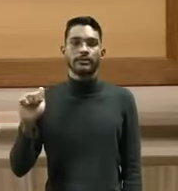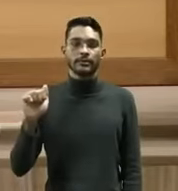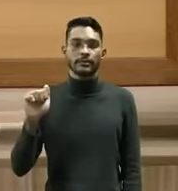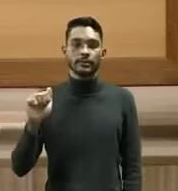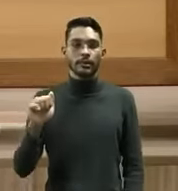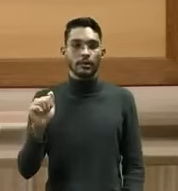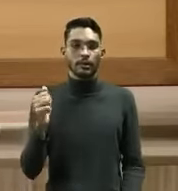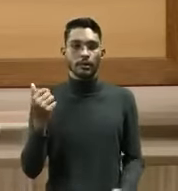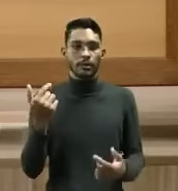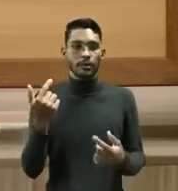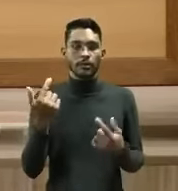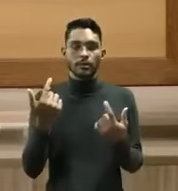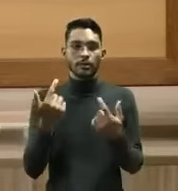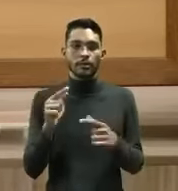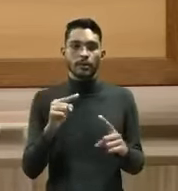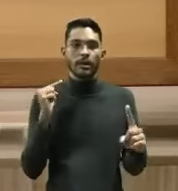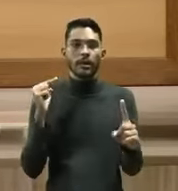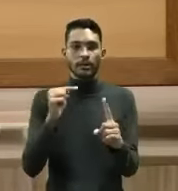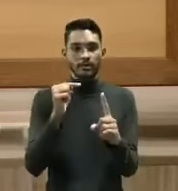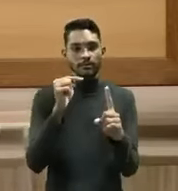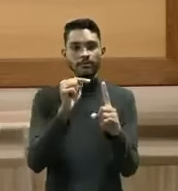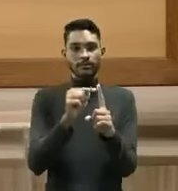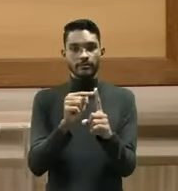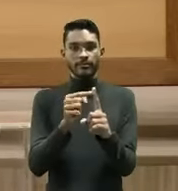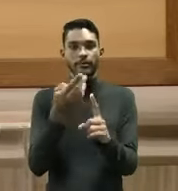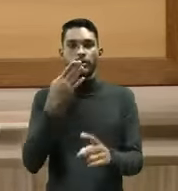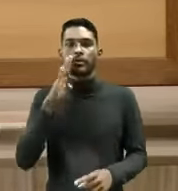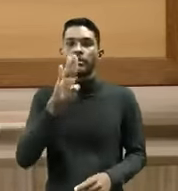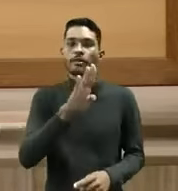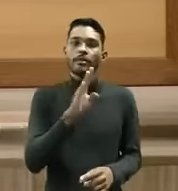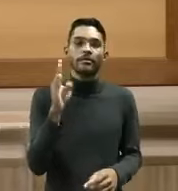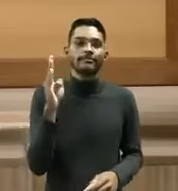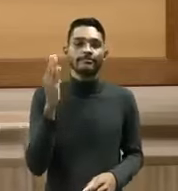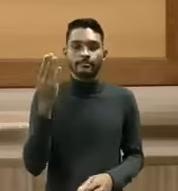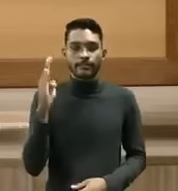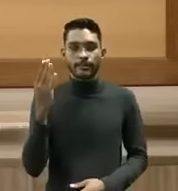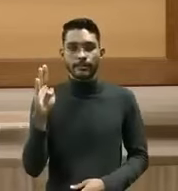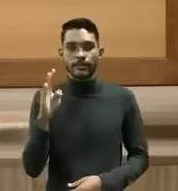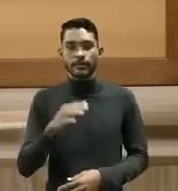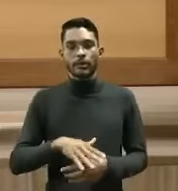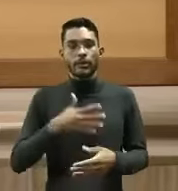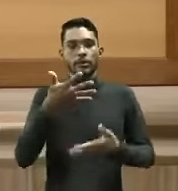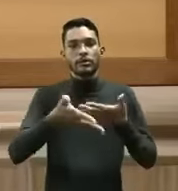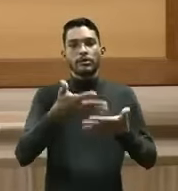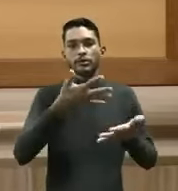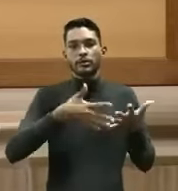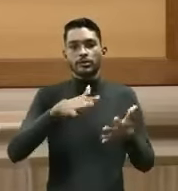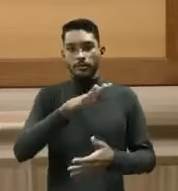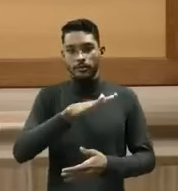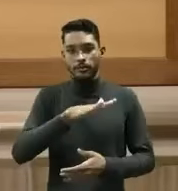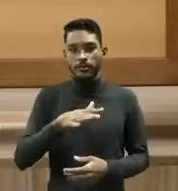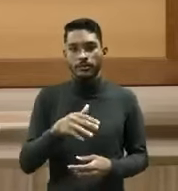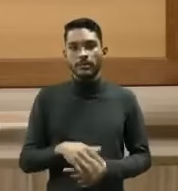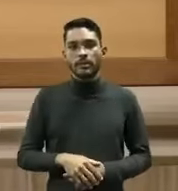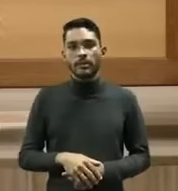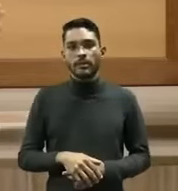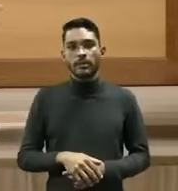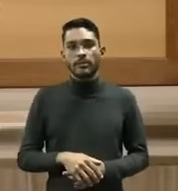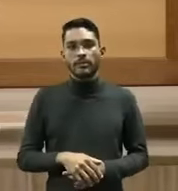heresia ela não é acusada de falsa profecia ela não é acusada de movimentos ela não é acusada de